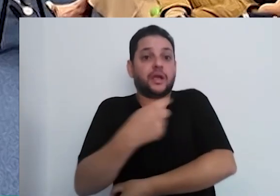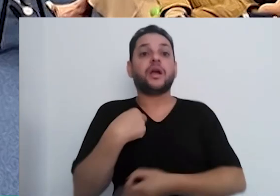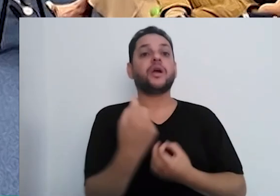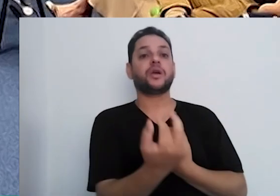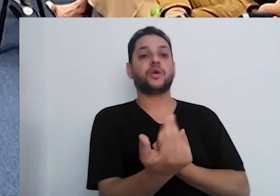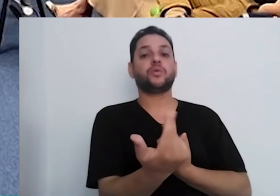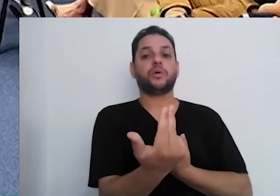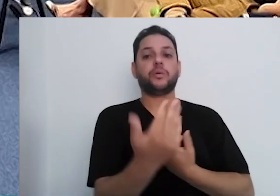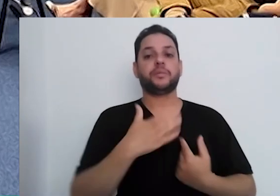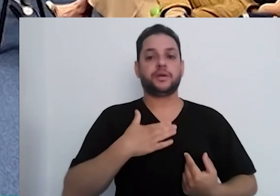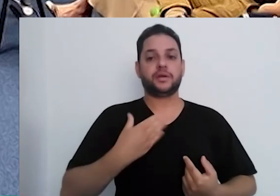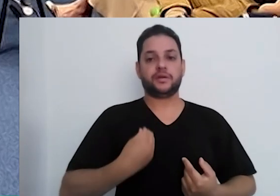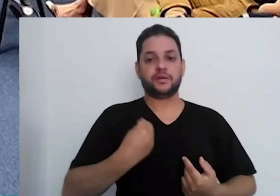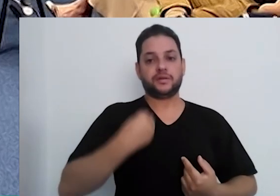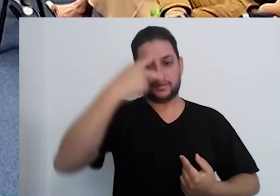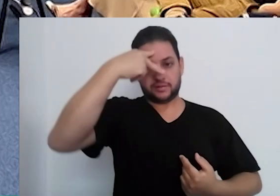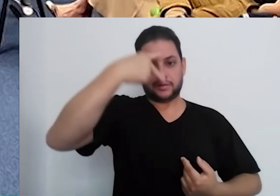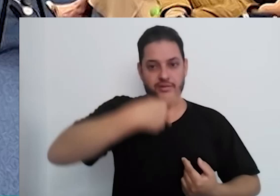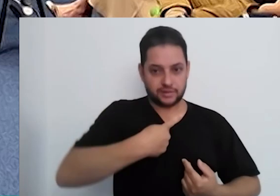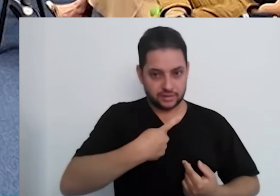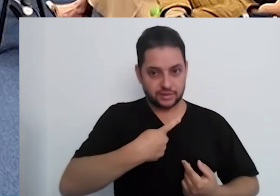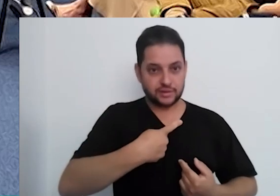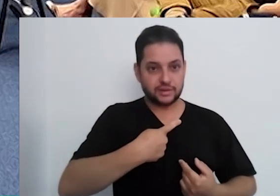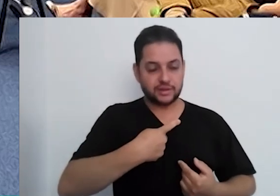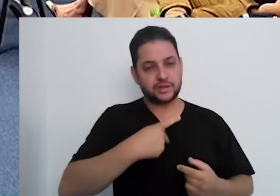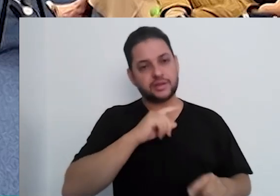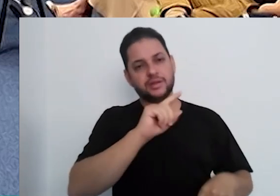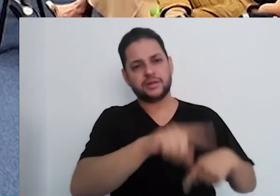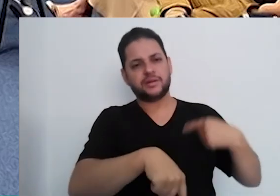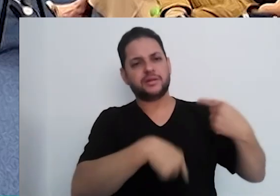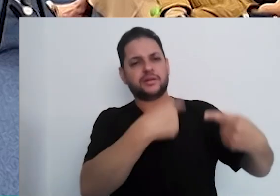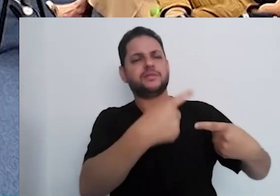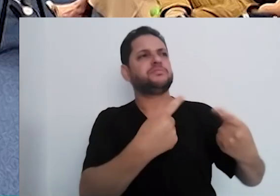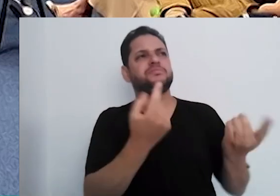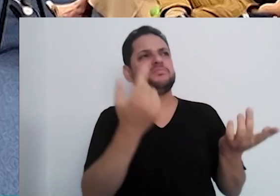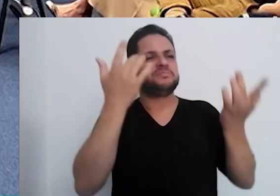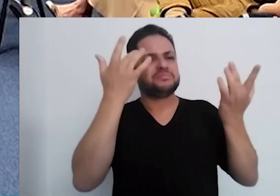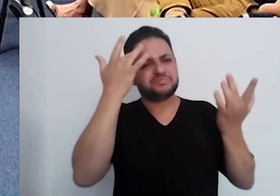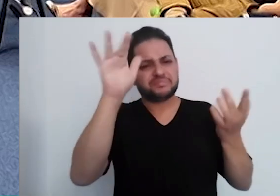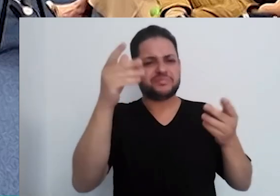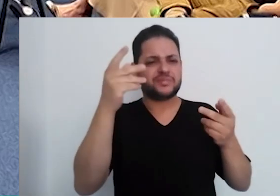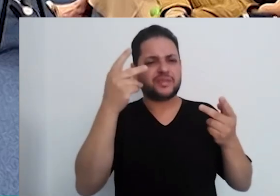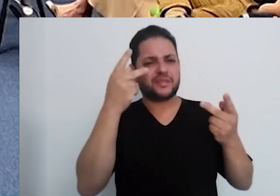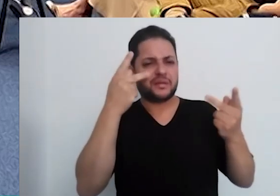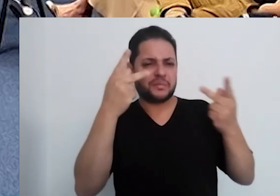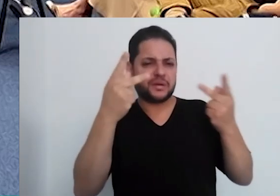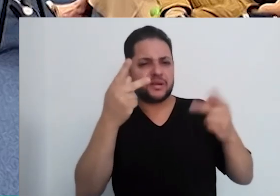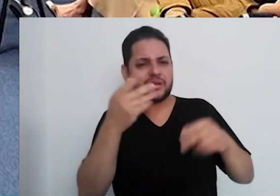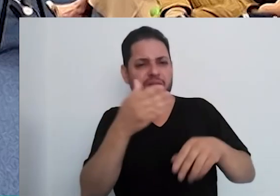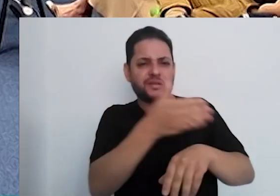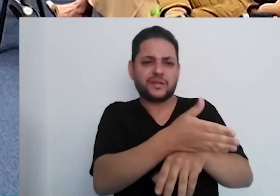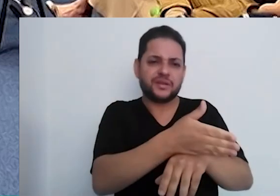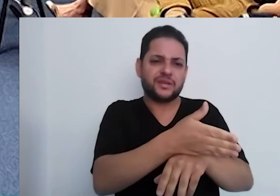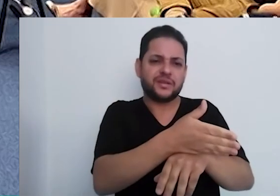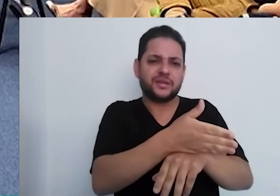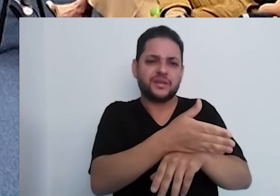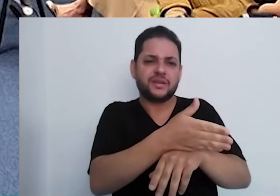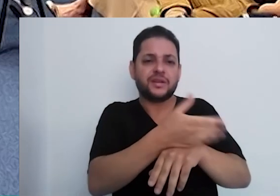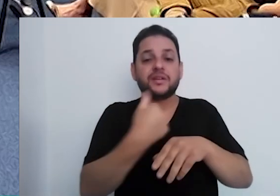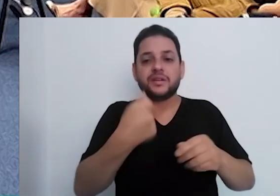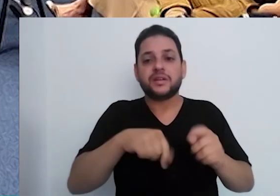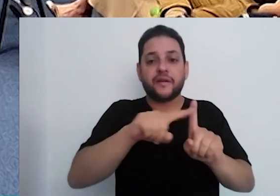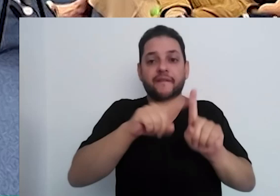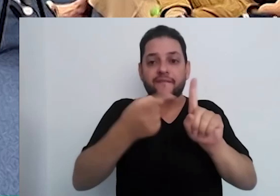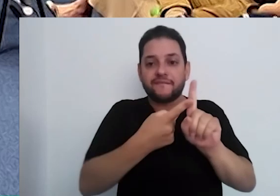pessoal depois que eu fiz eh três eu não lembro mais nem se foram três ou quatro tentativas de fertilização em vdro acho que três na